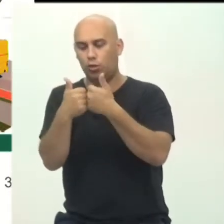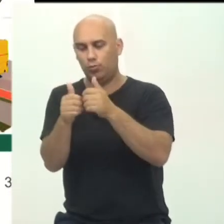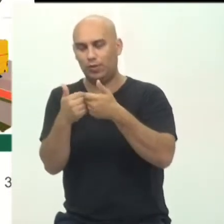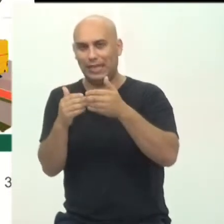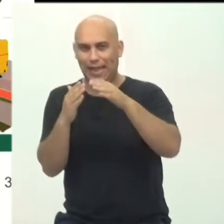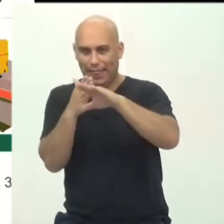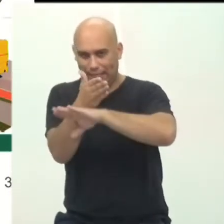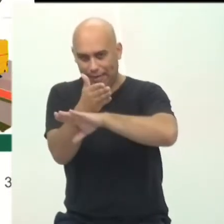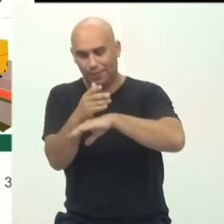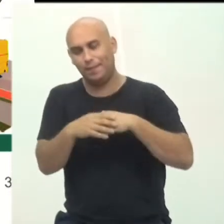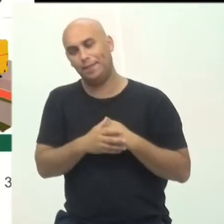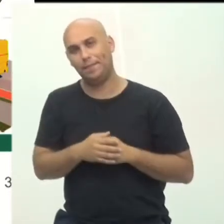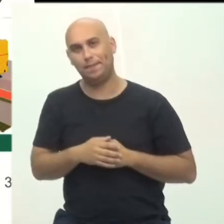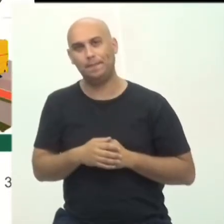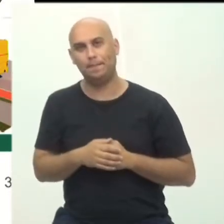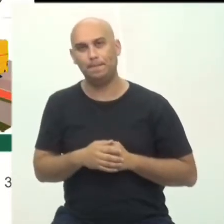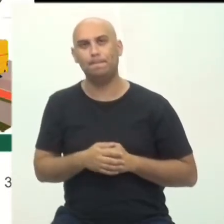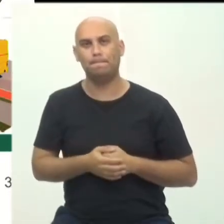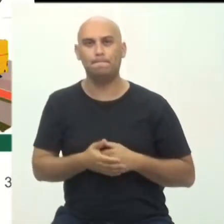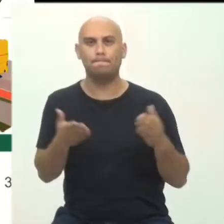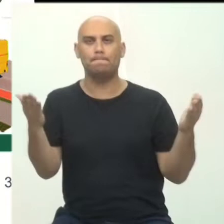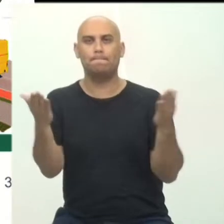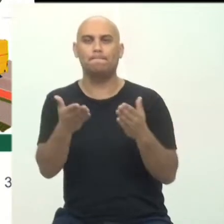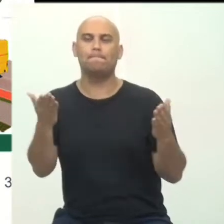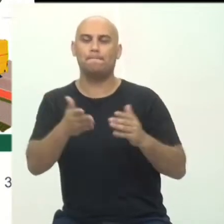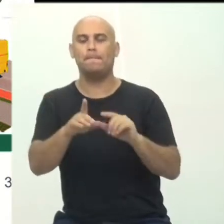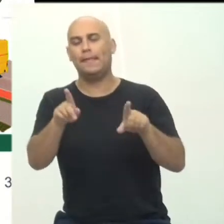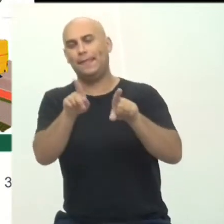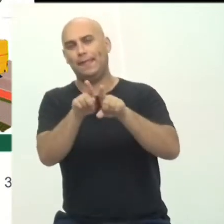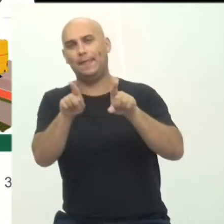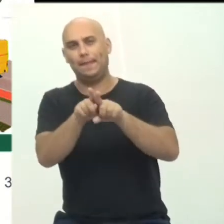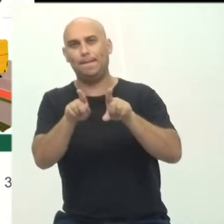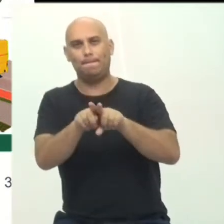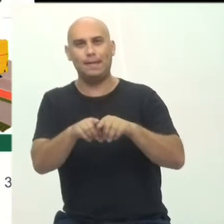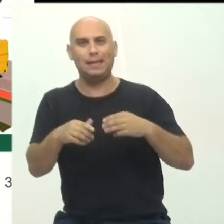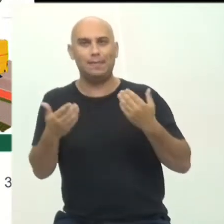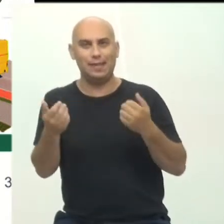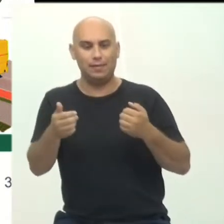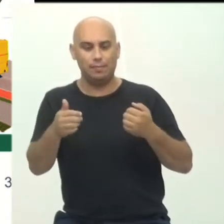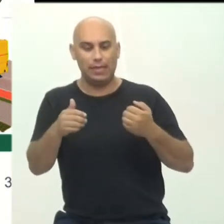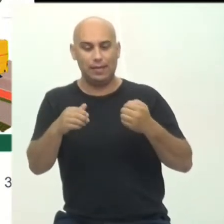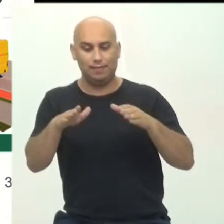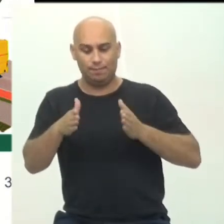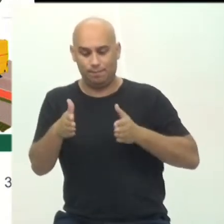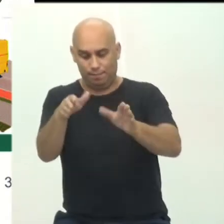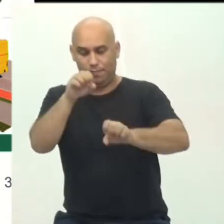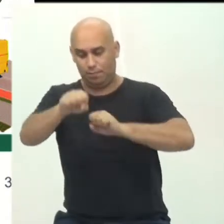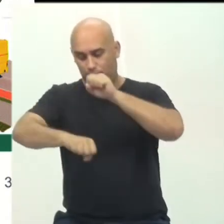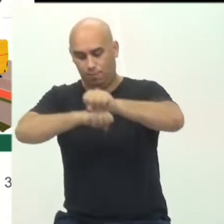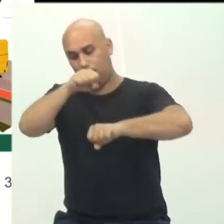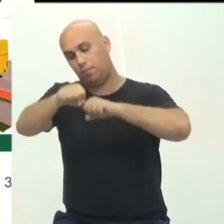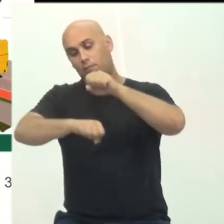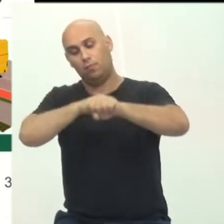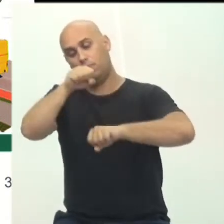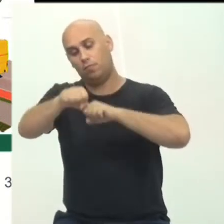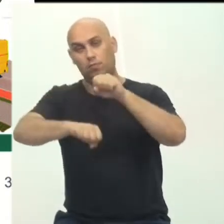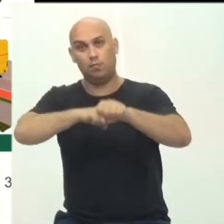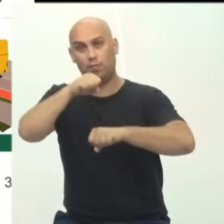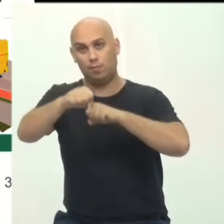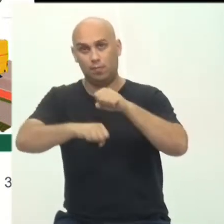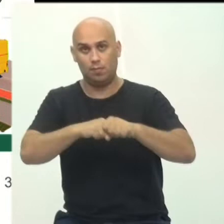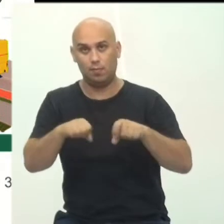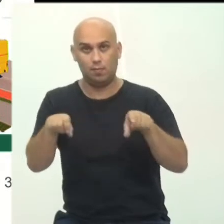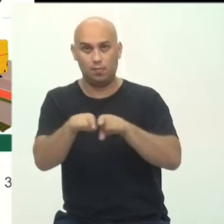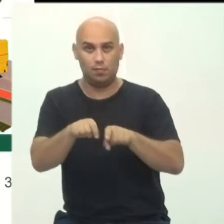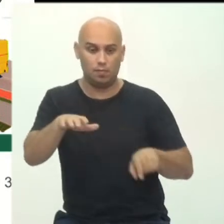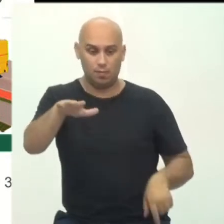Isso, a imagem mostra a ciclovia chegando até um determinado ponto. No local onde há o compartilhamento de